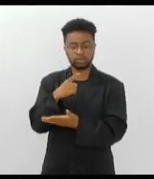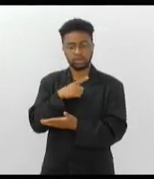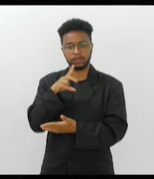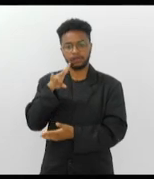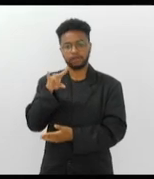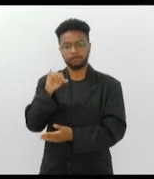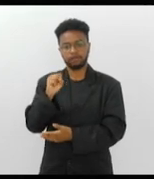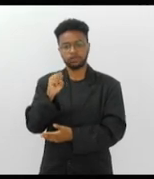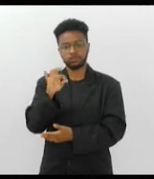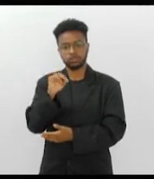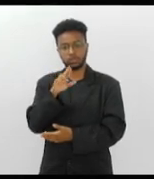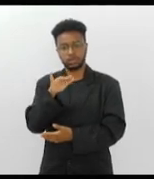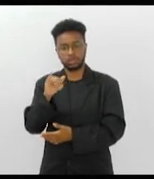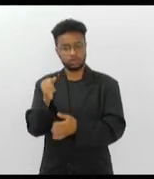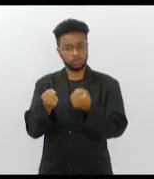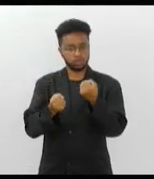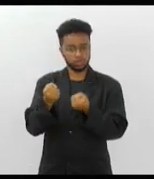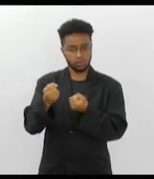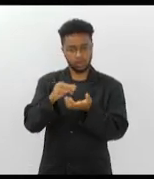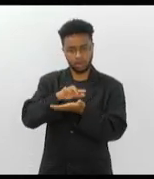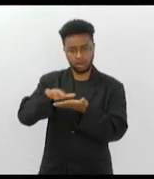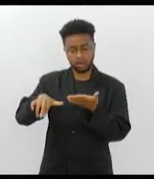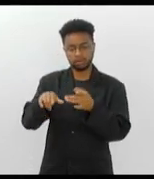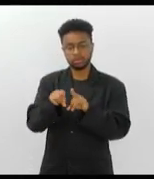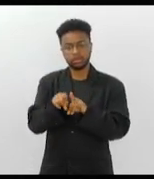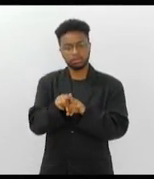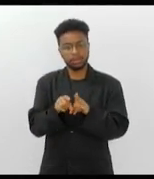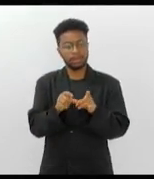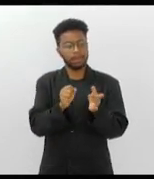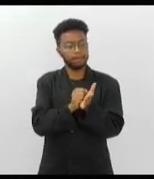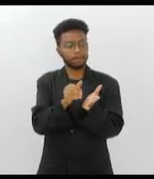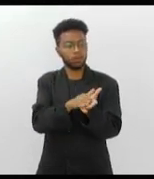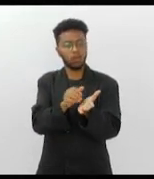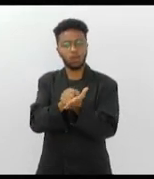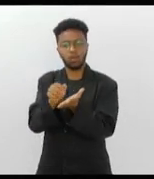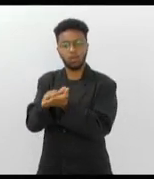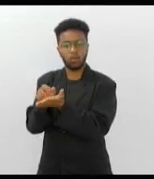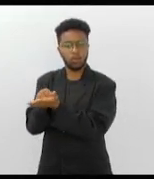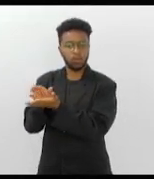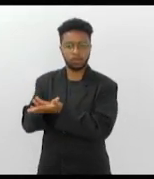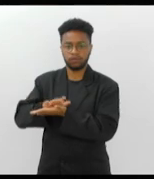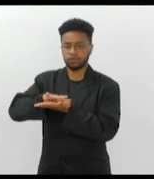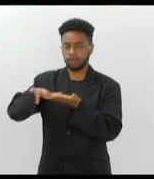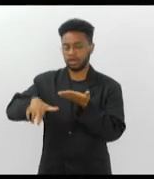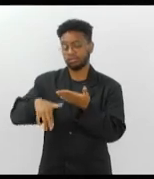veicular, com a indústria das multas. Enfim, o DETRAN